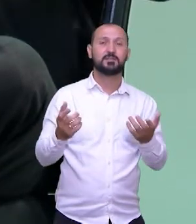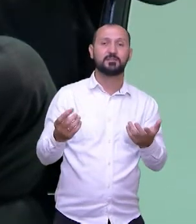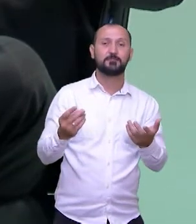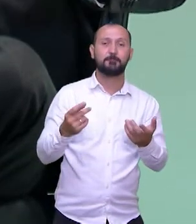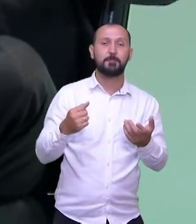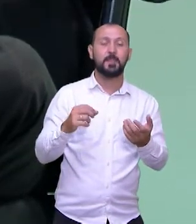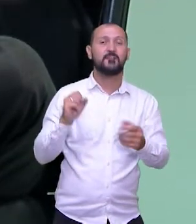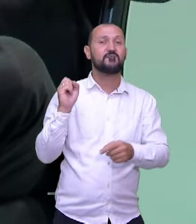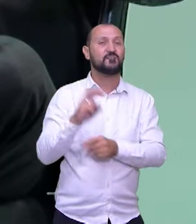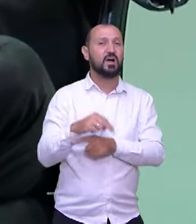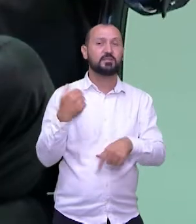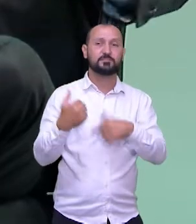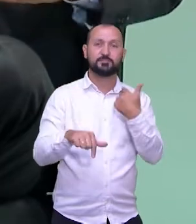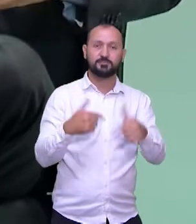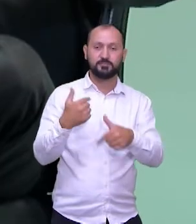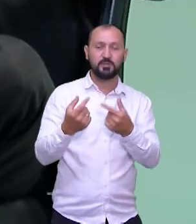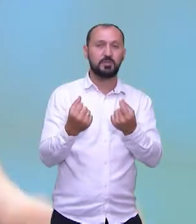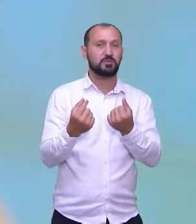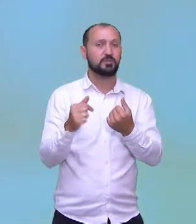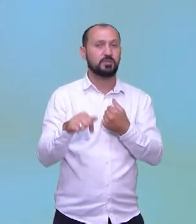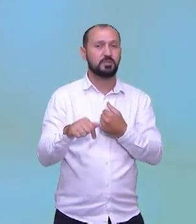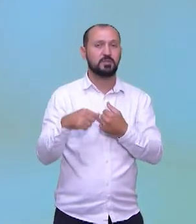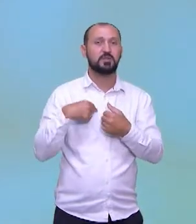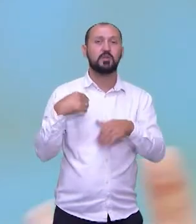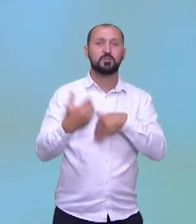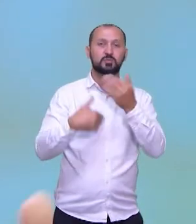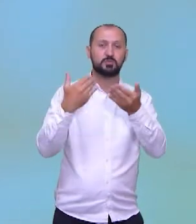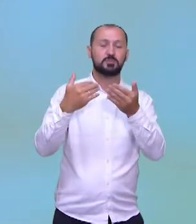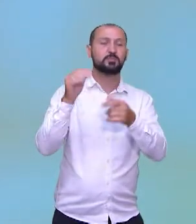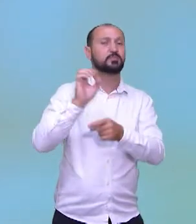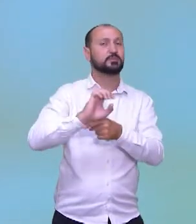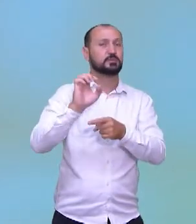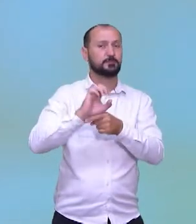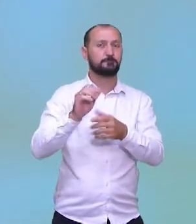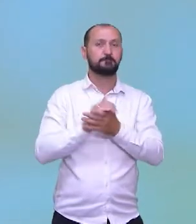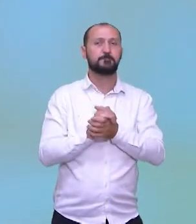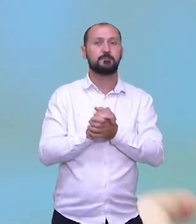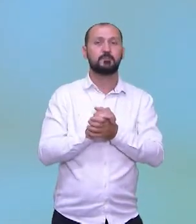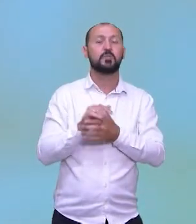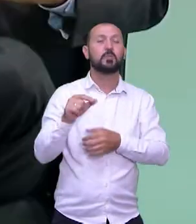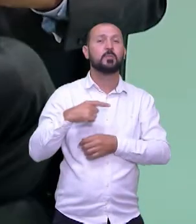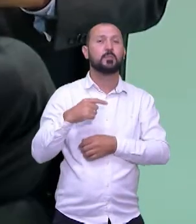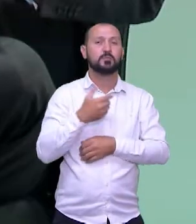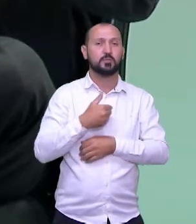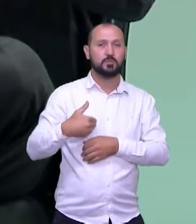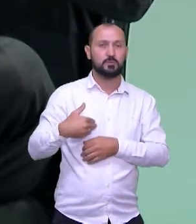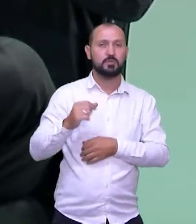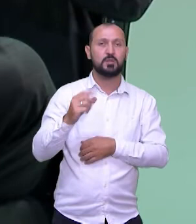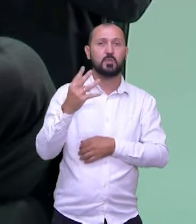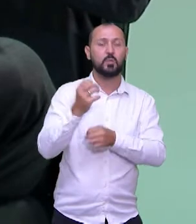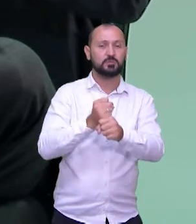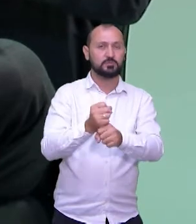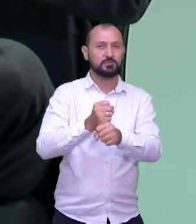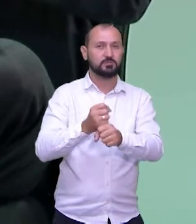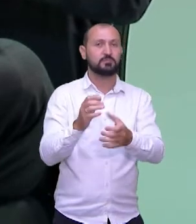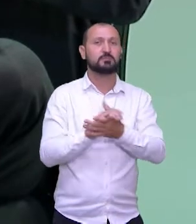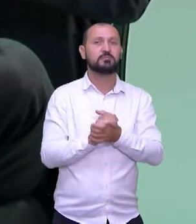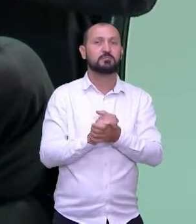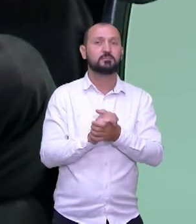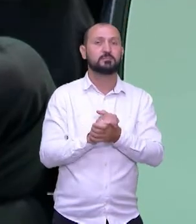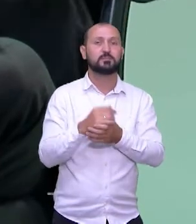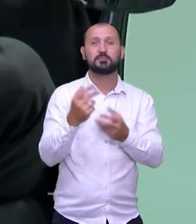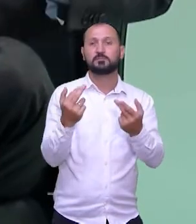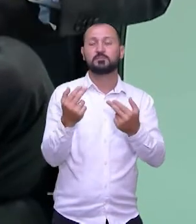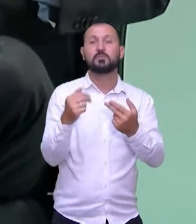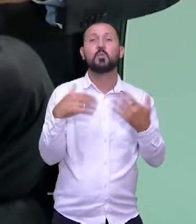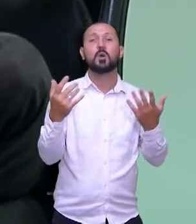gerar mais empregos, gerar receitas aqui, desenvolvimento para o nosso estado. O próximo governante, ele tem apenas 4 anos. E